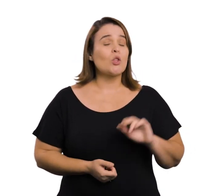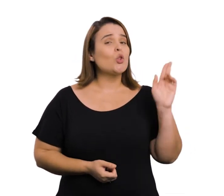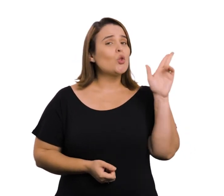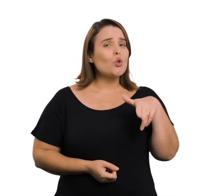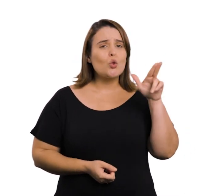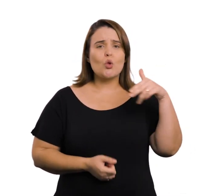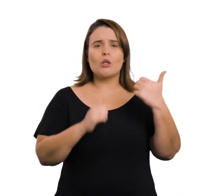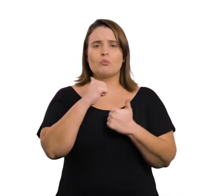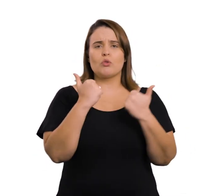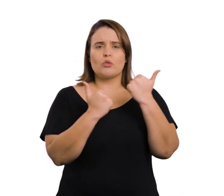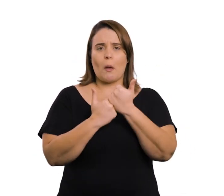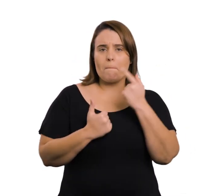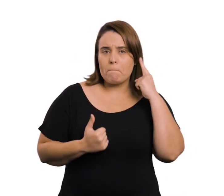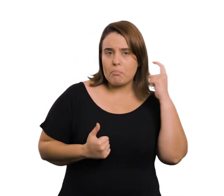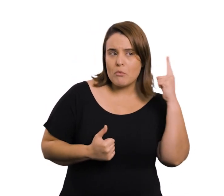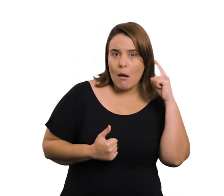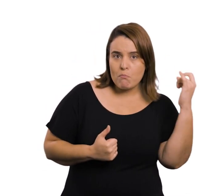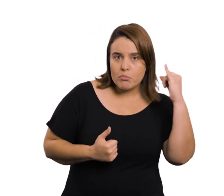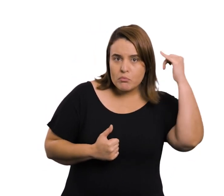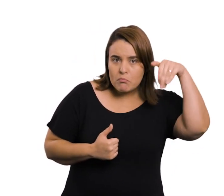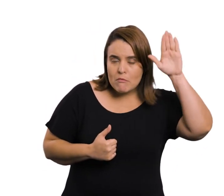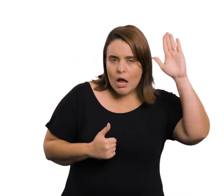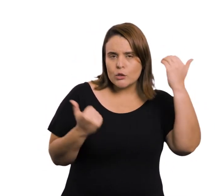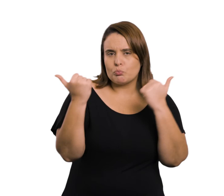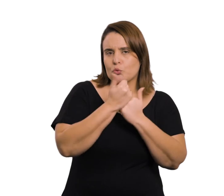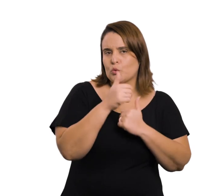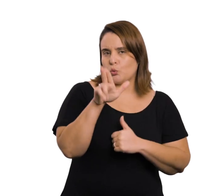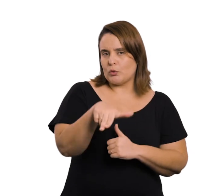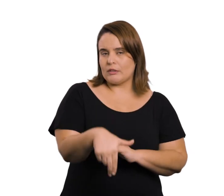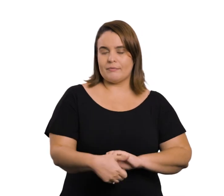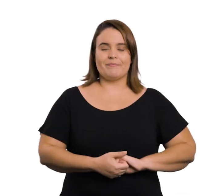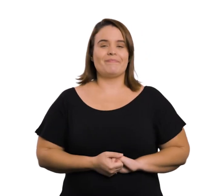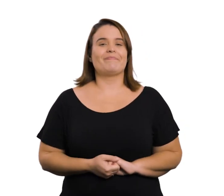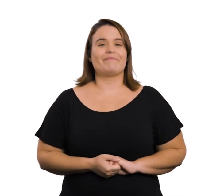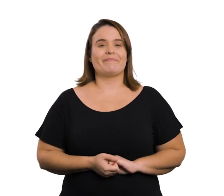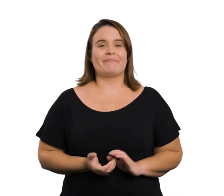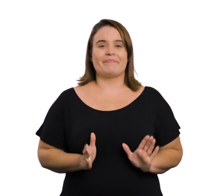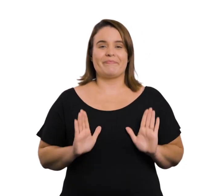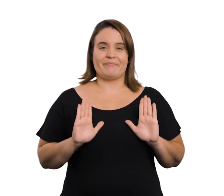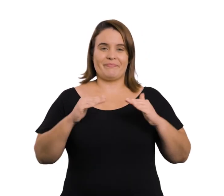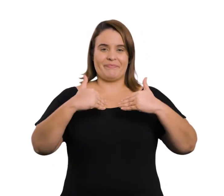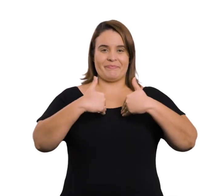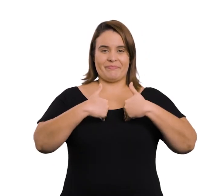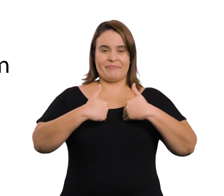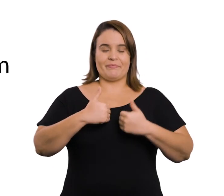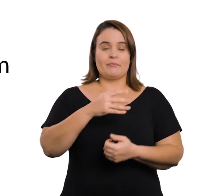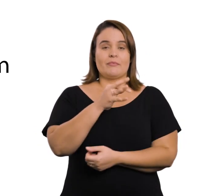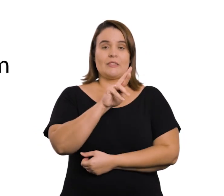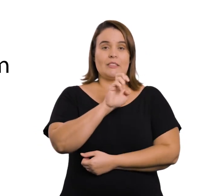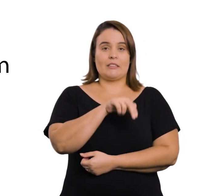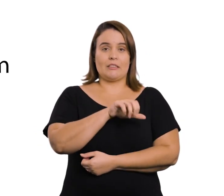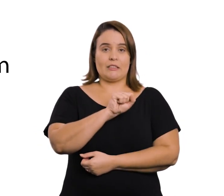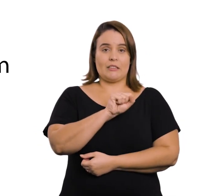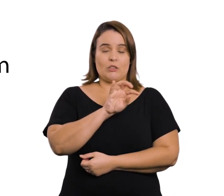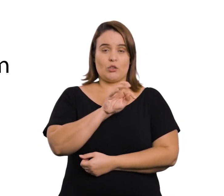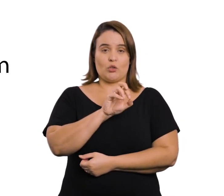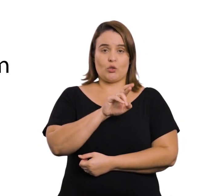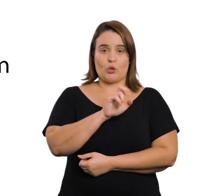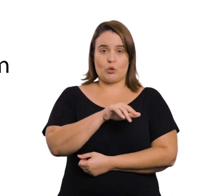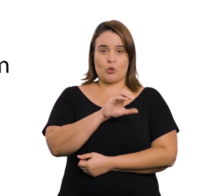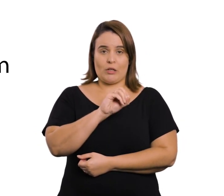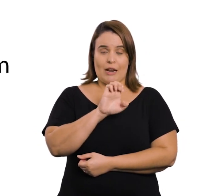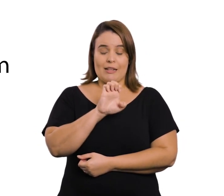nas pausas entre as informações sonoras, nunca se sobrepondo ao conteúdo sonoro relevante.